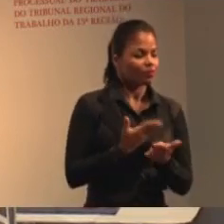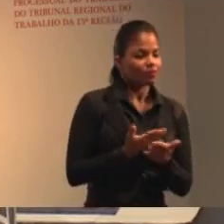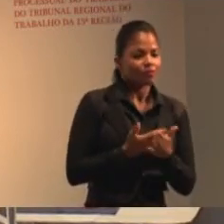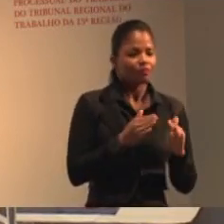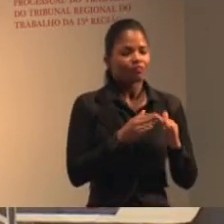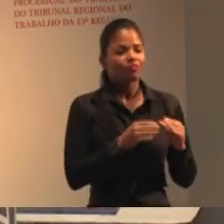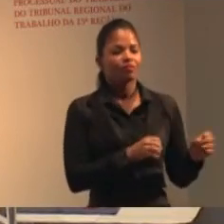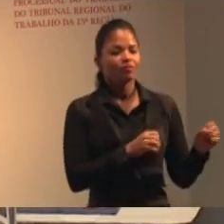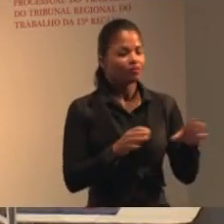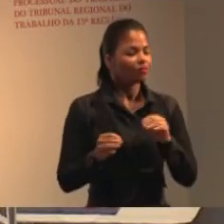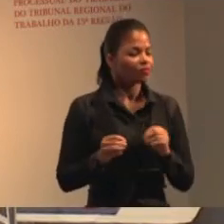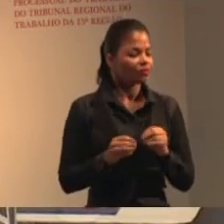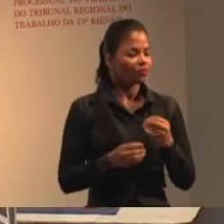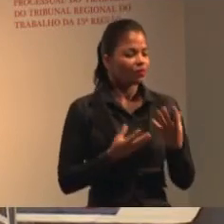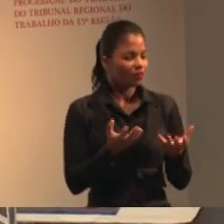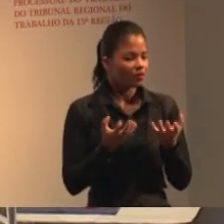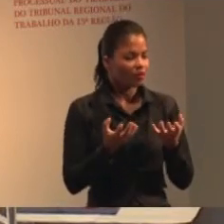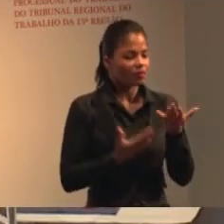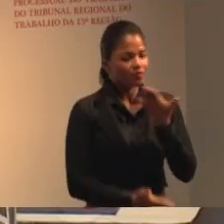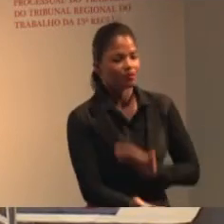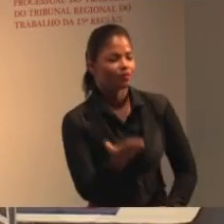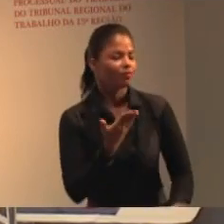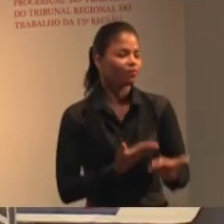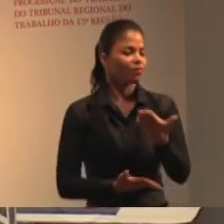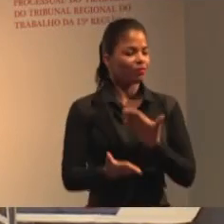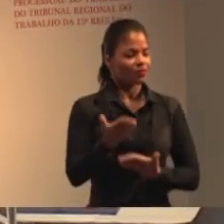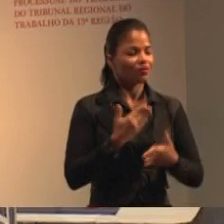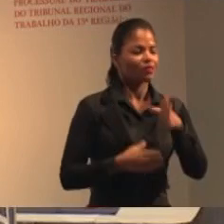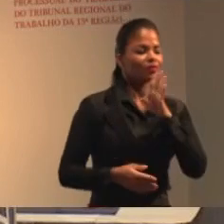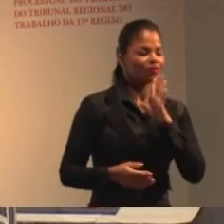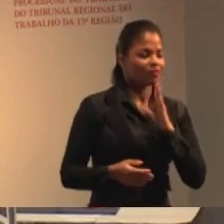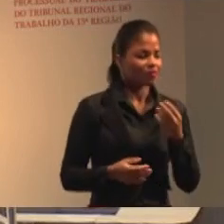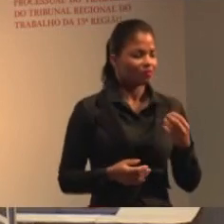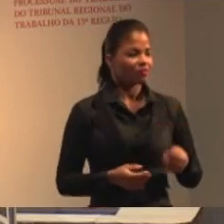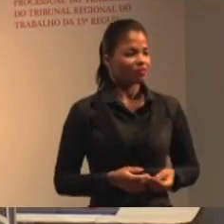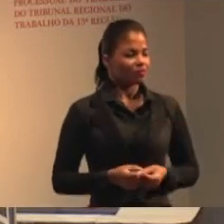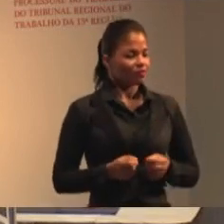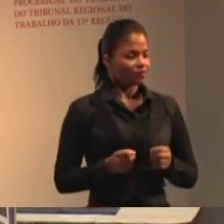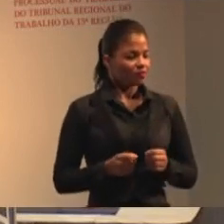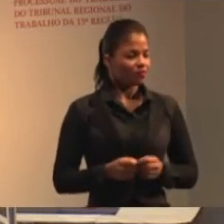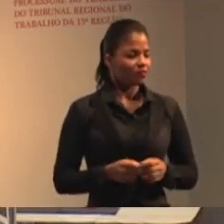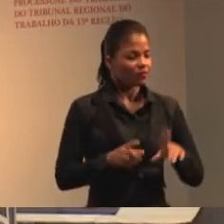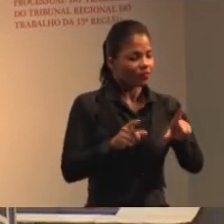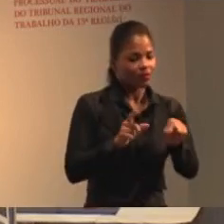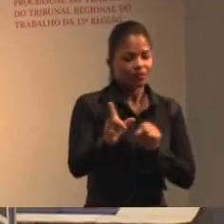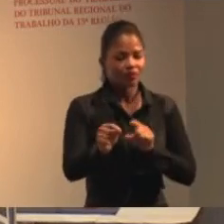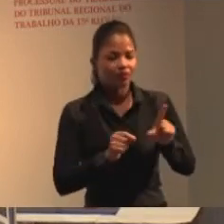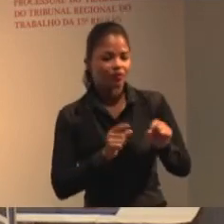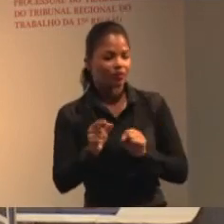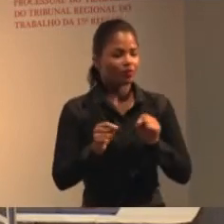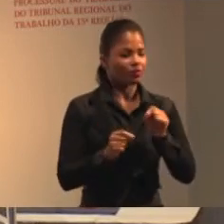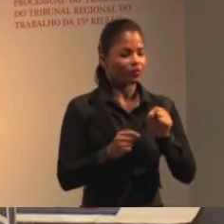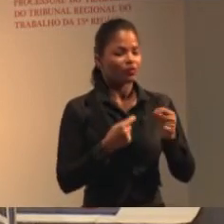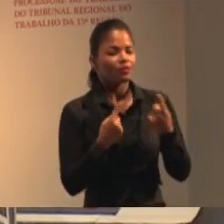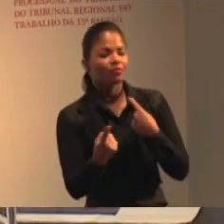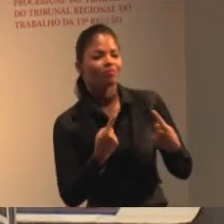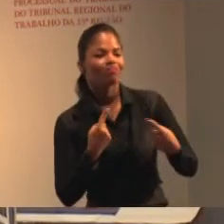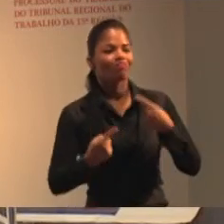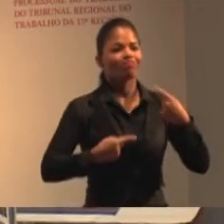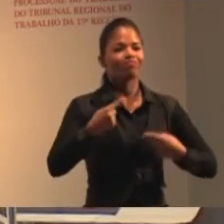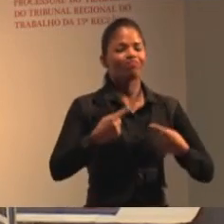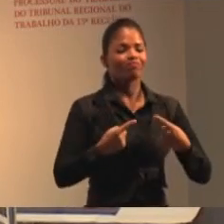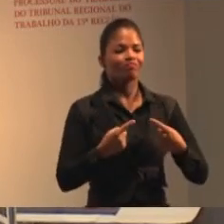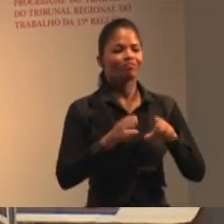ponta e queremos compartilhar o conhecimento que produzimos. Escolhemos discutir neste